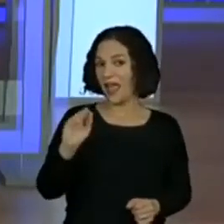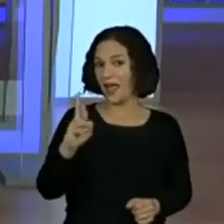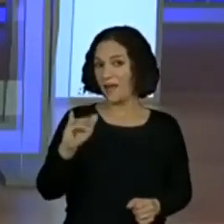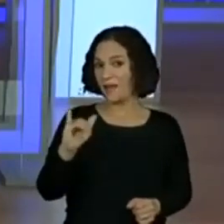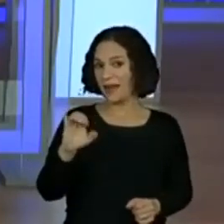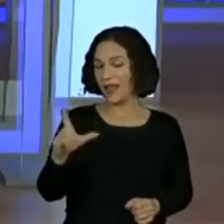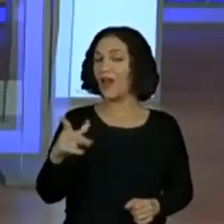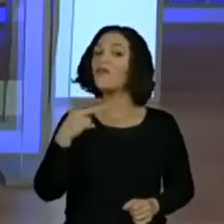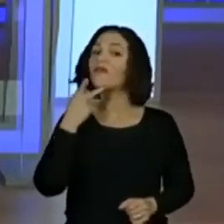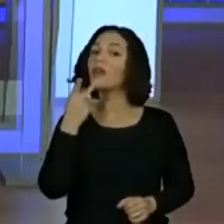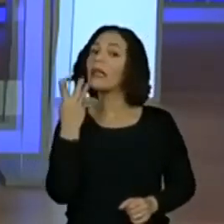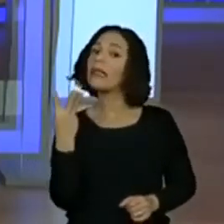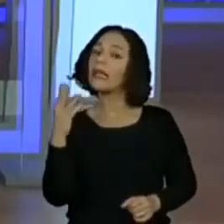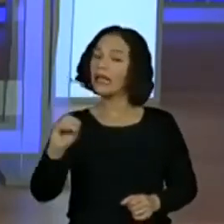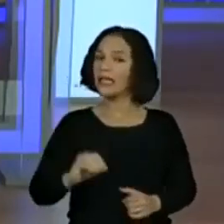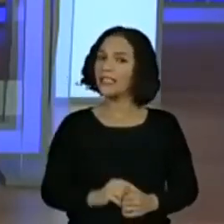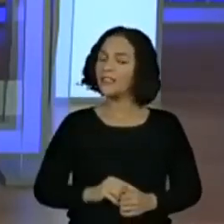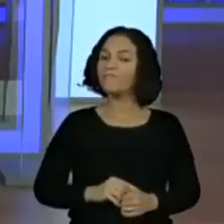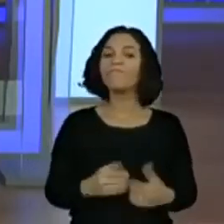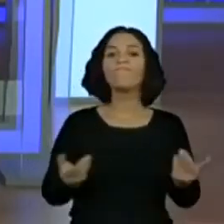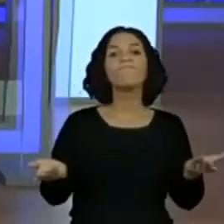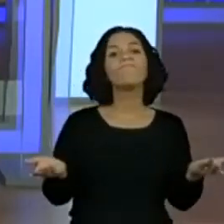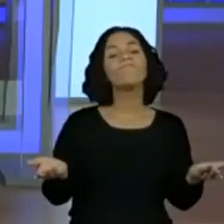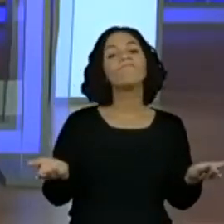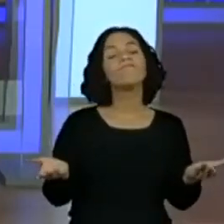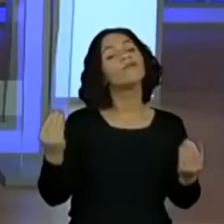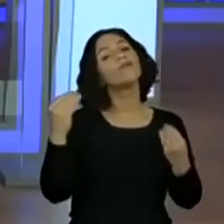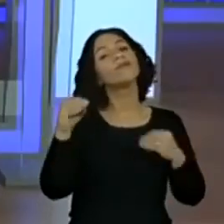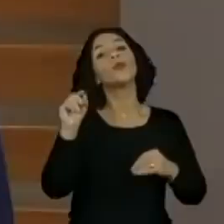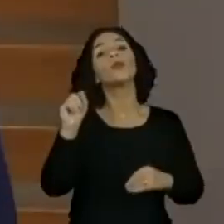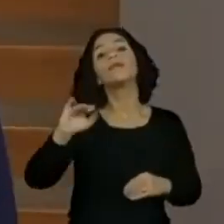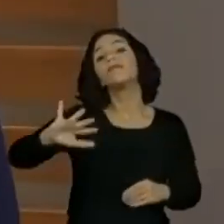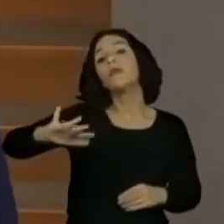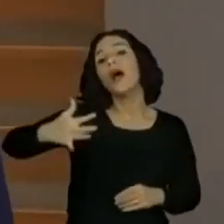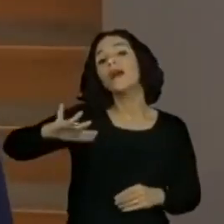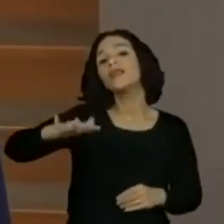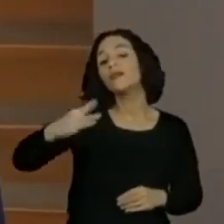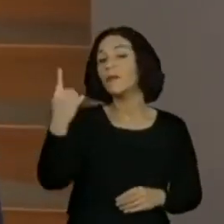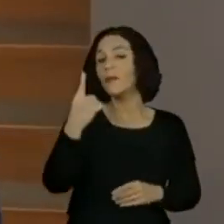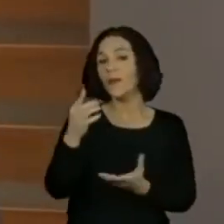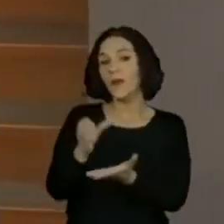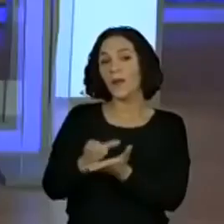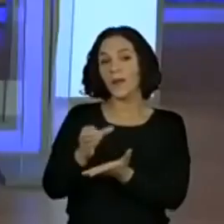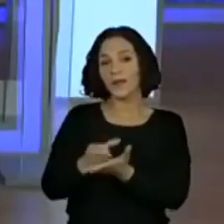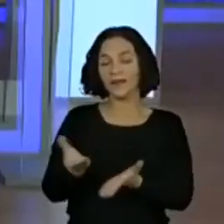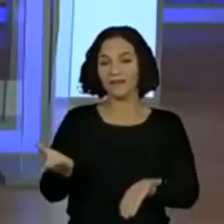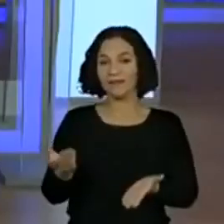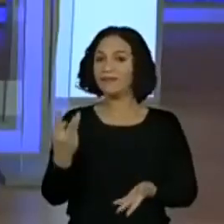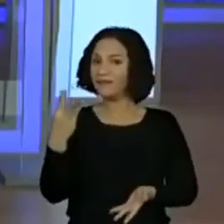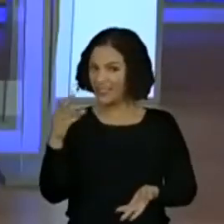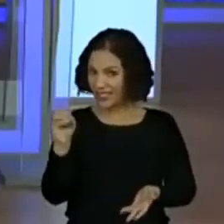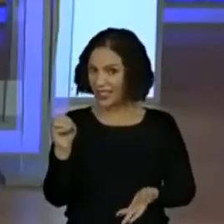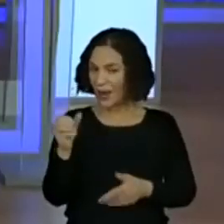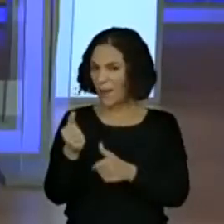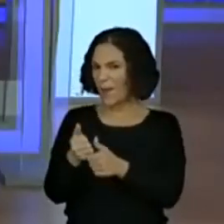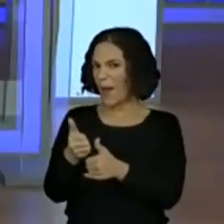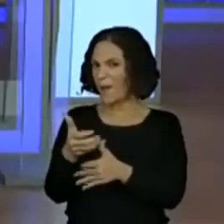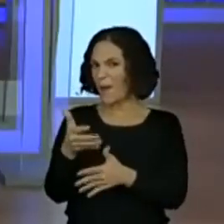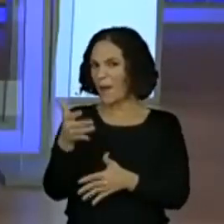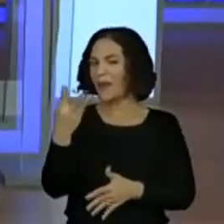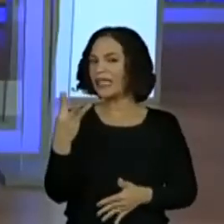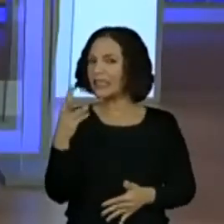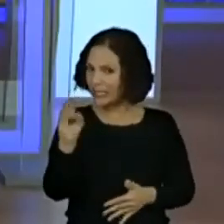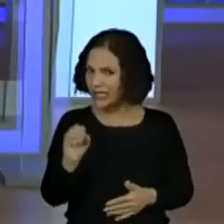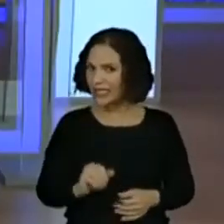30. E aí, o que, que a gente vai colocar ali na quantidade estimada do nosso primeiro copo? Ó, 30 tá aparecendo mais. O Daniel,